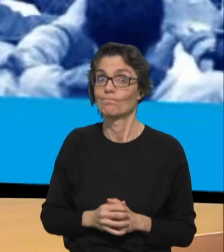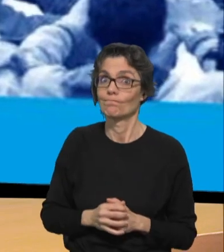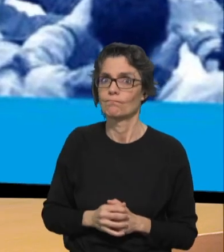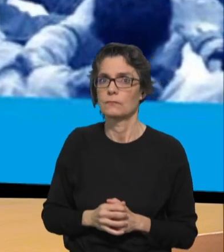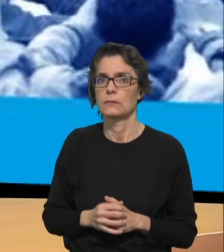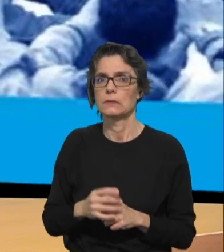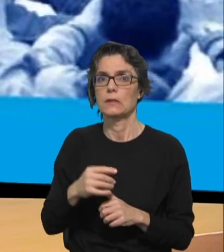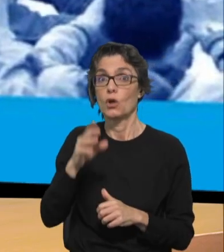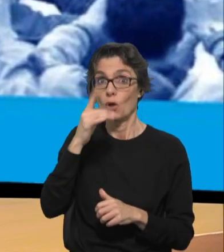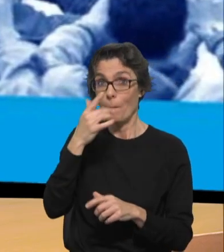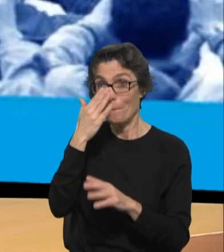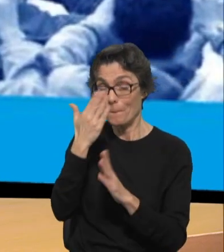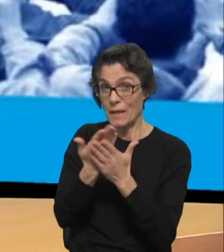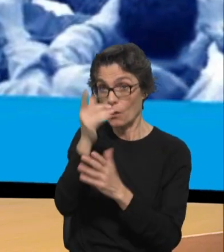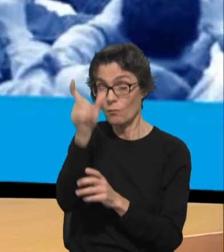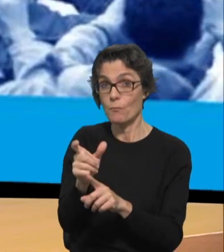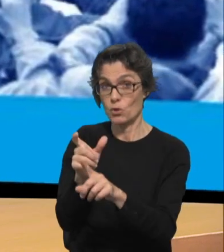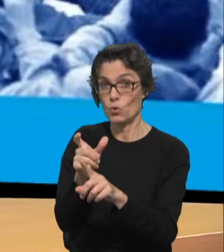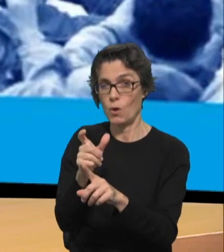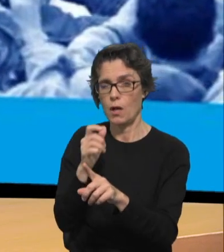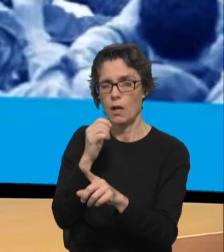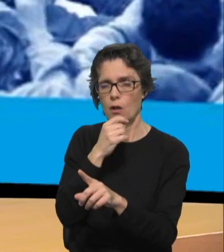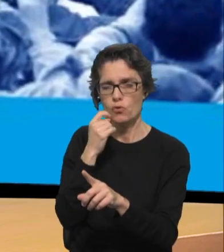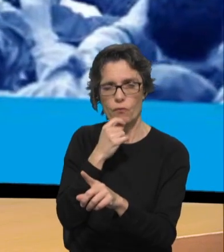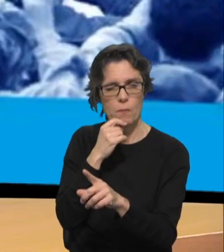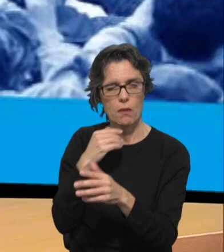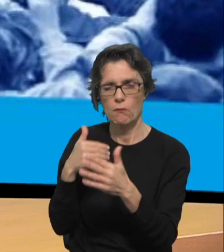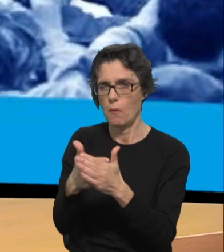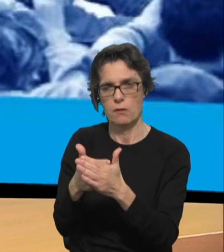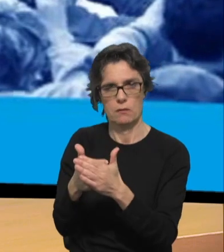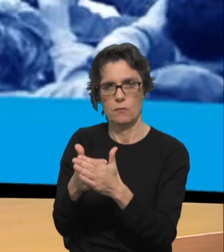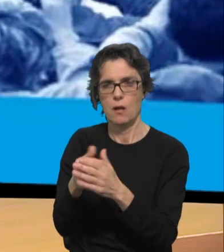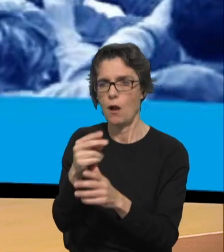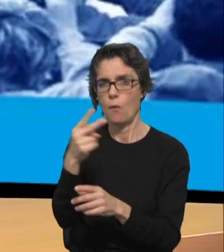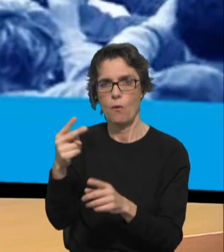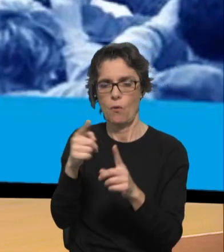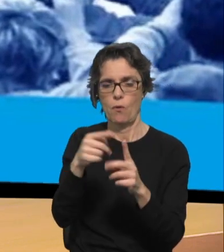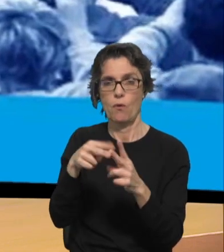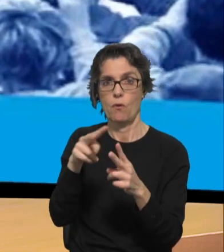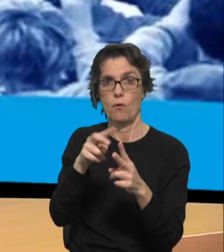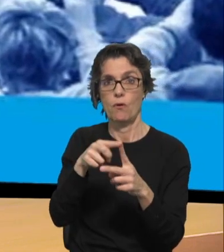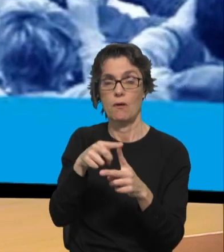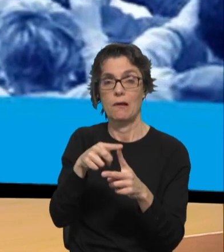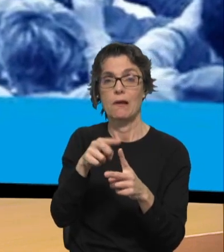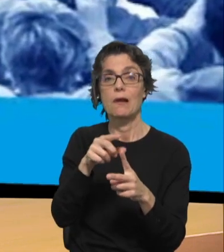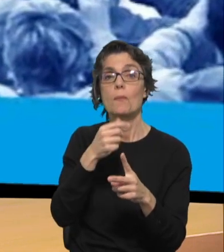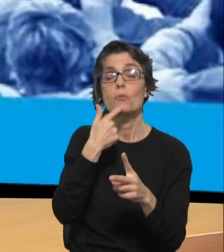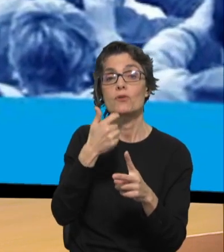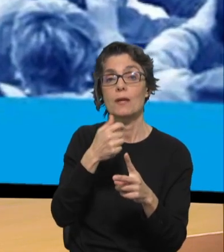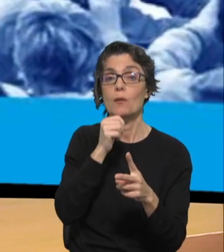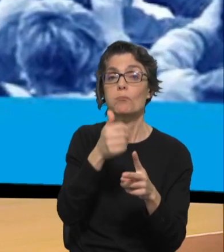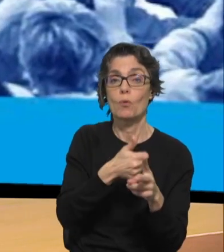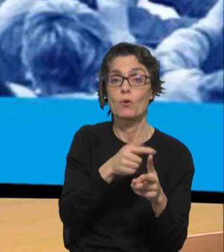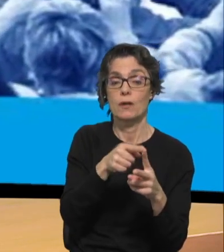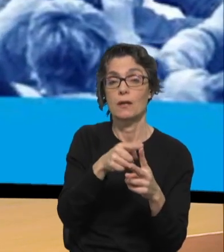está num sofrimento extremo tenha duas opções, uma opção pedir eutanásia e ser-lhe concedido, e outra opção, ir